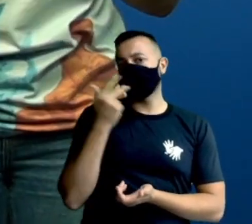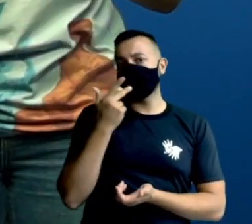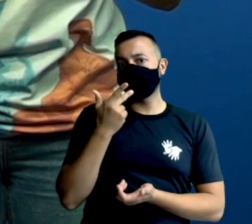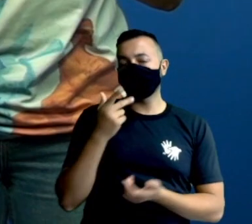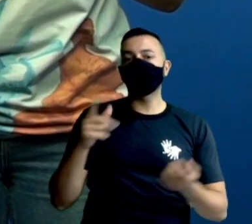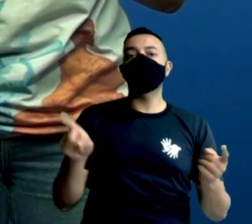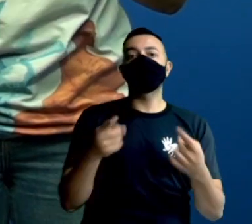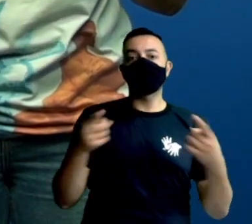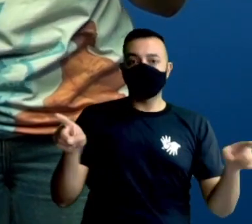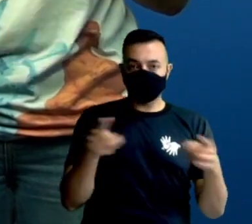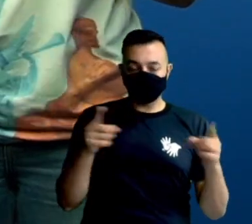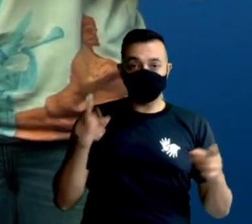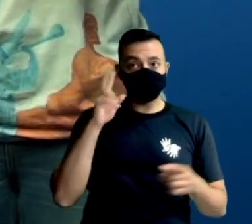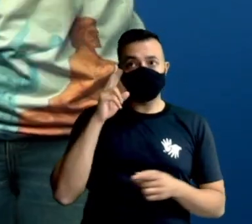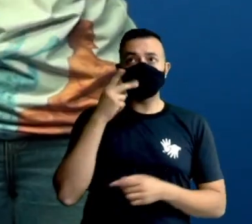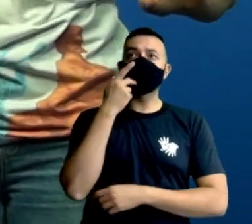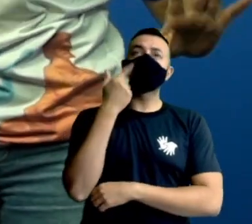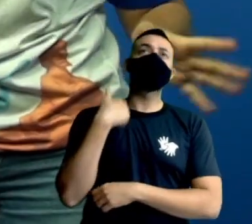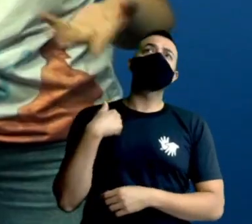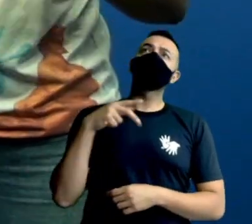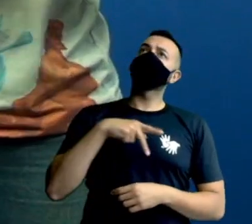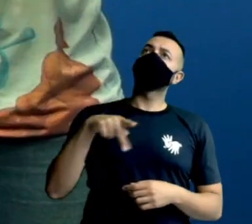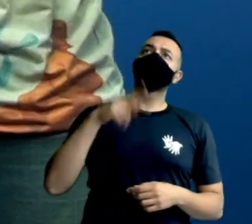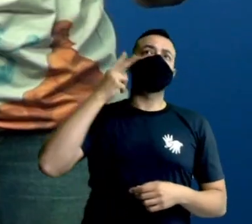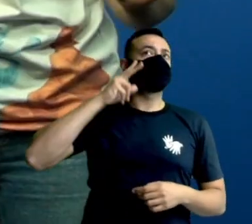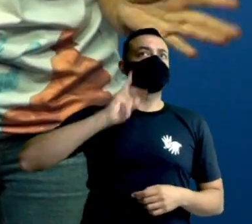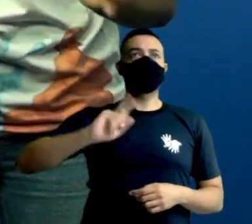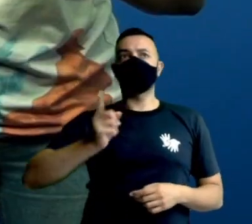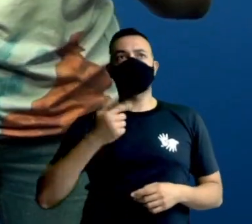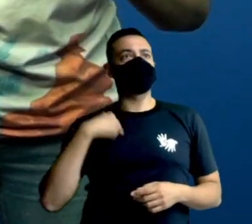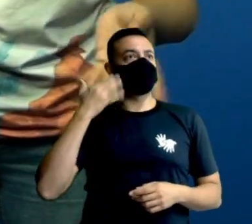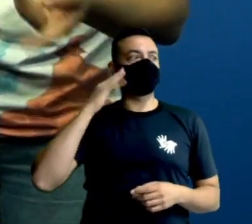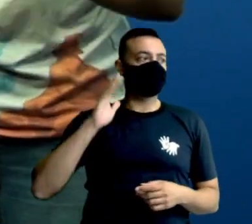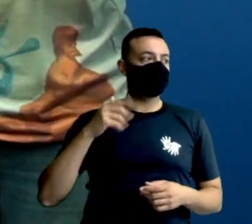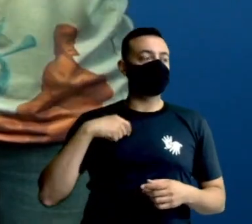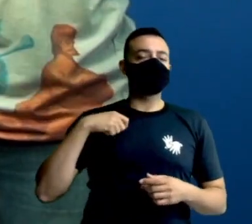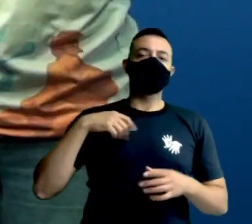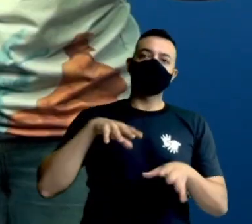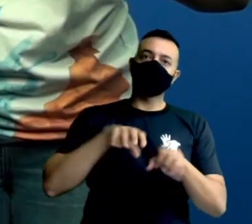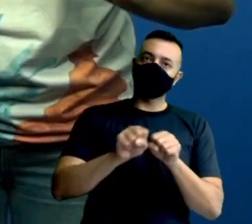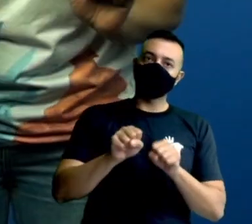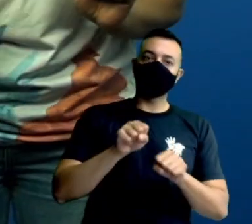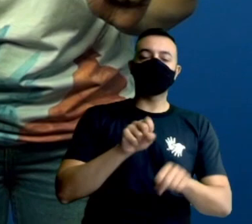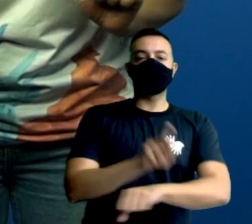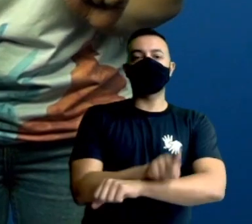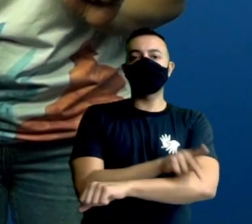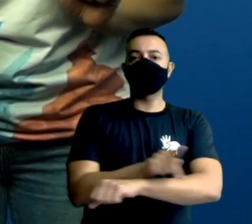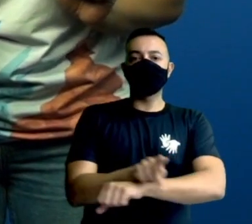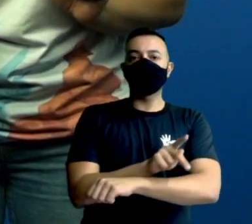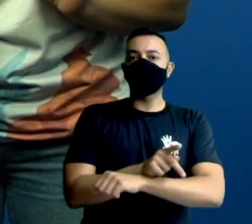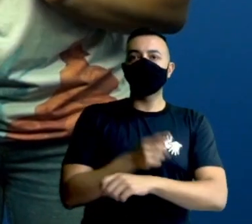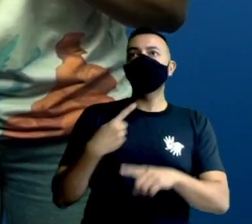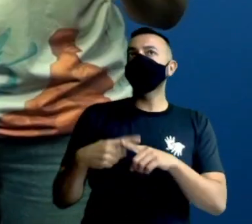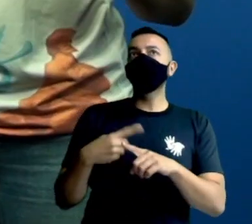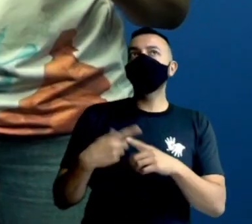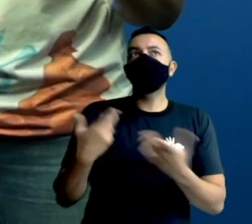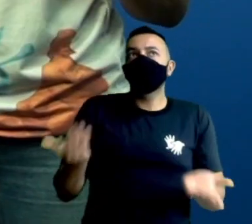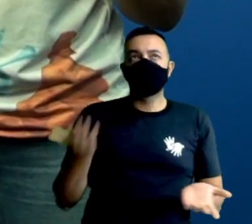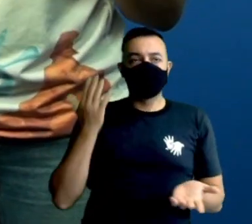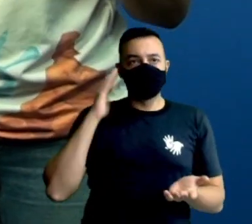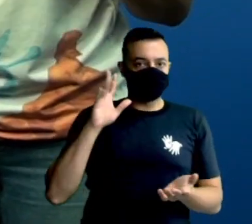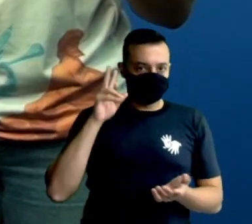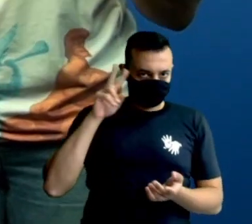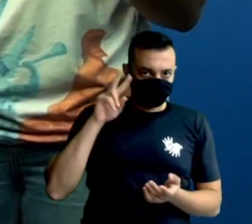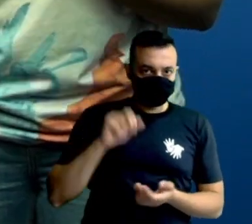o hino. Lembra que eu disse, olha, não sou professora de história, não sei, sou pedagoga, não sei porque esse rapaz está aqui no hino. Não